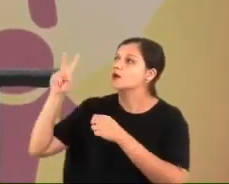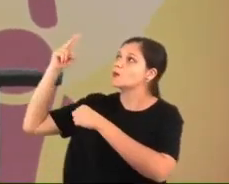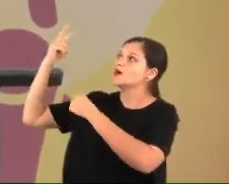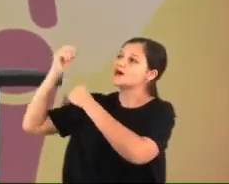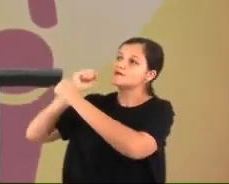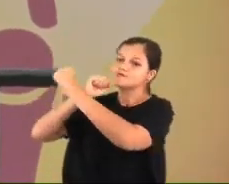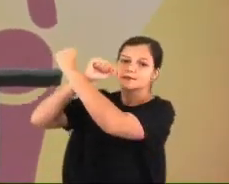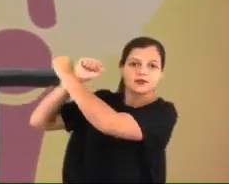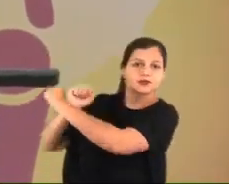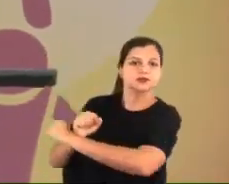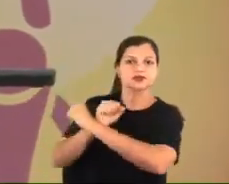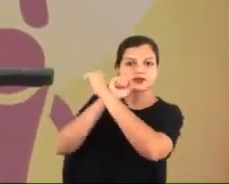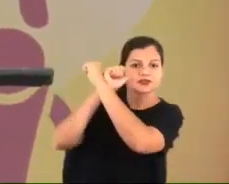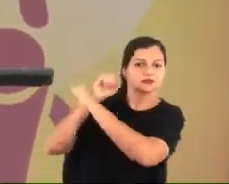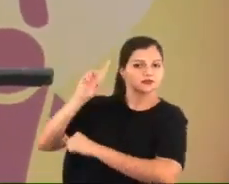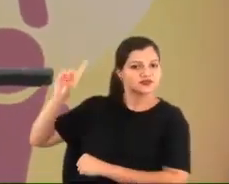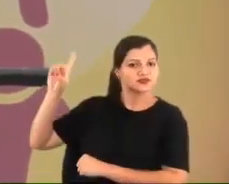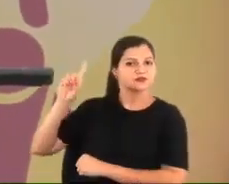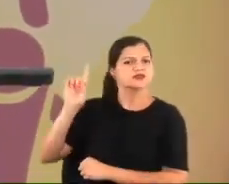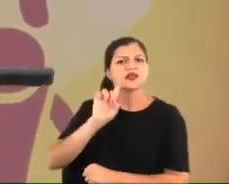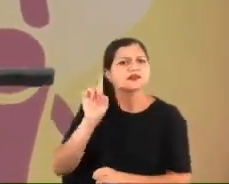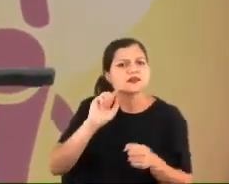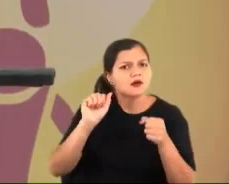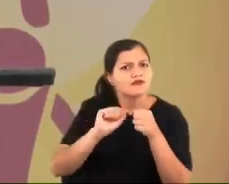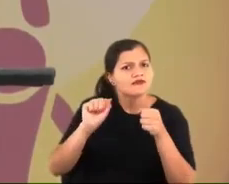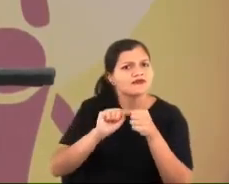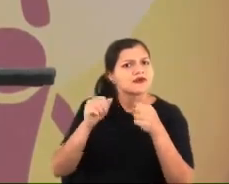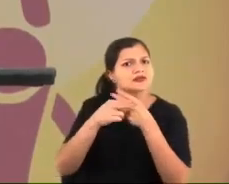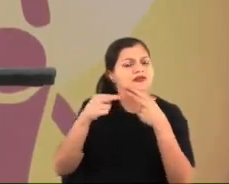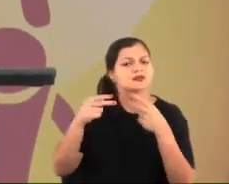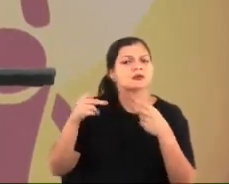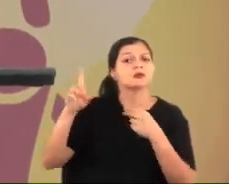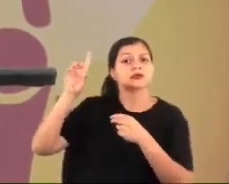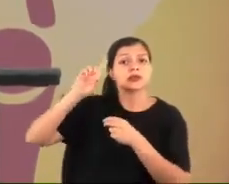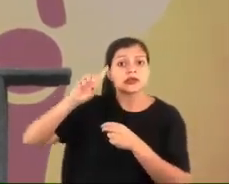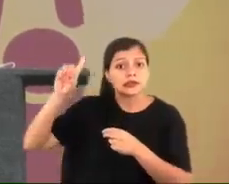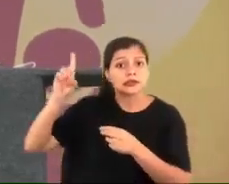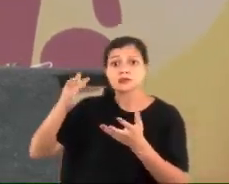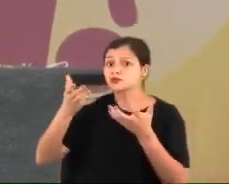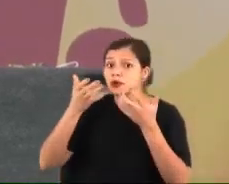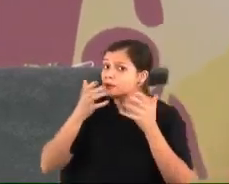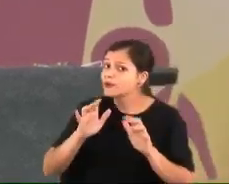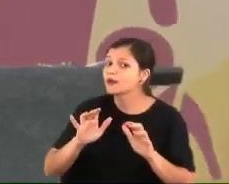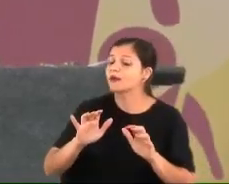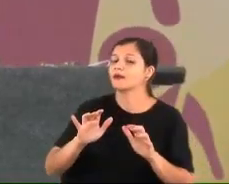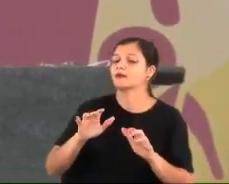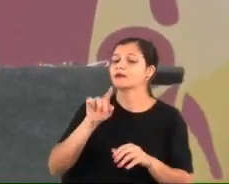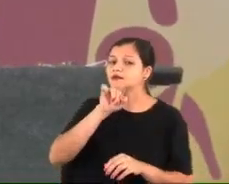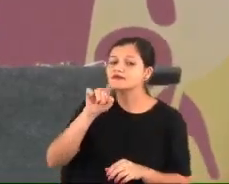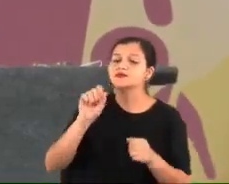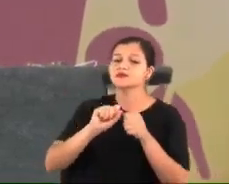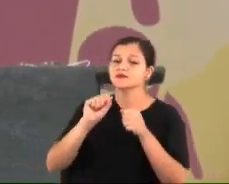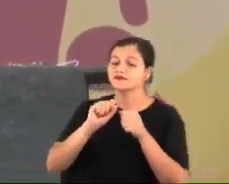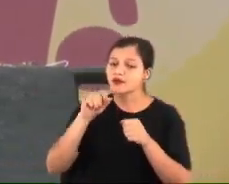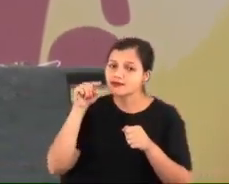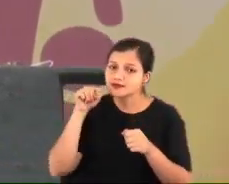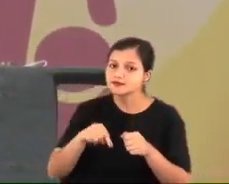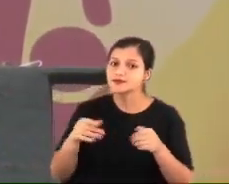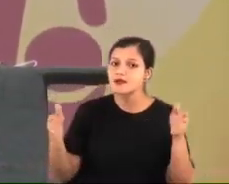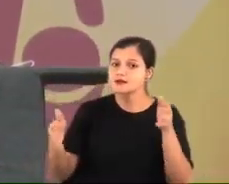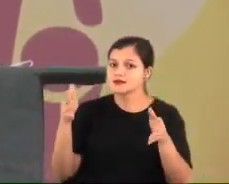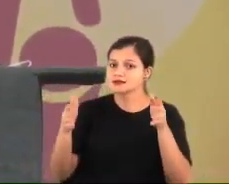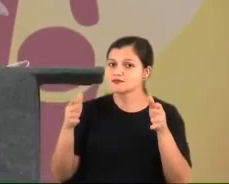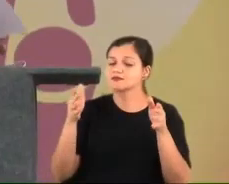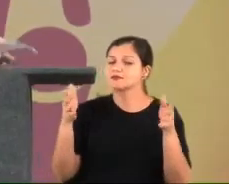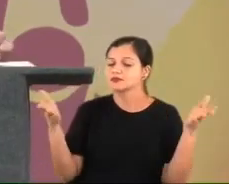E não insista em fazer algo que Deus não está permitindo nesse momento. O povo de